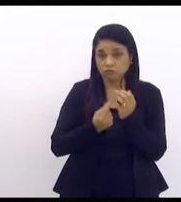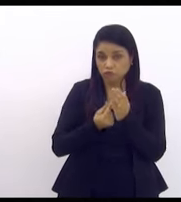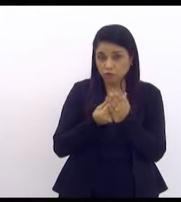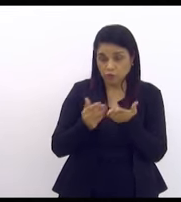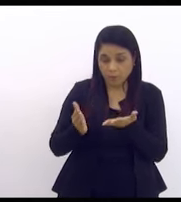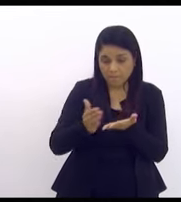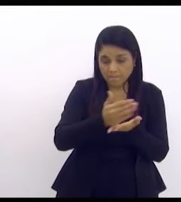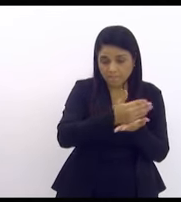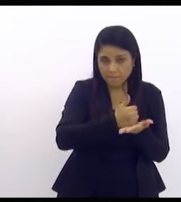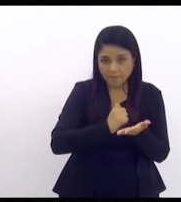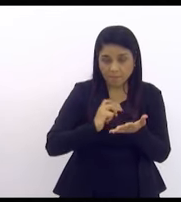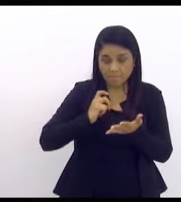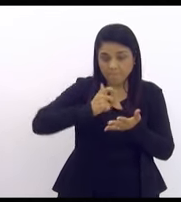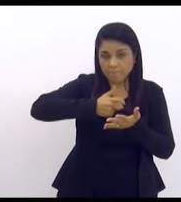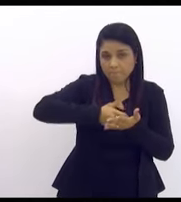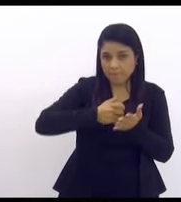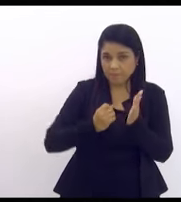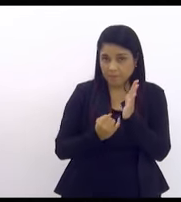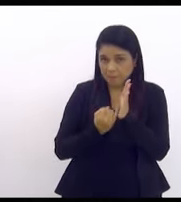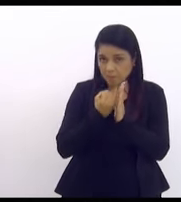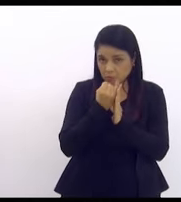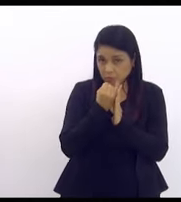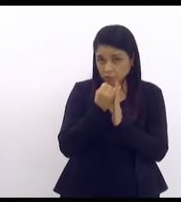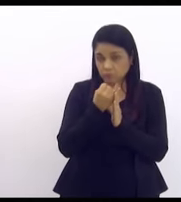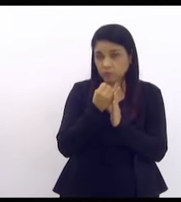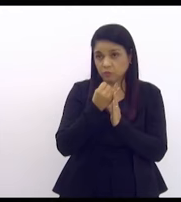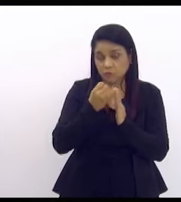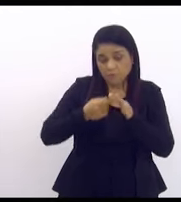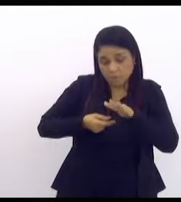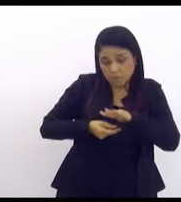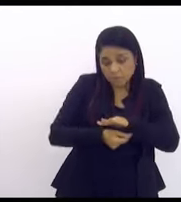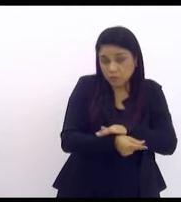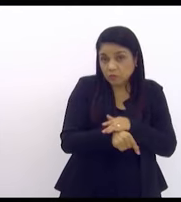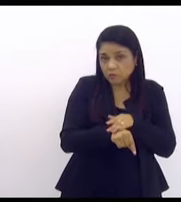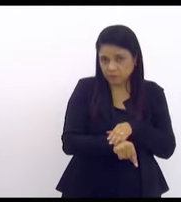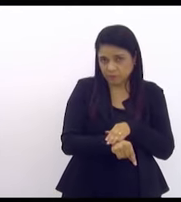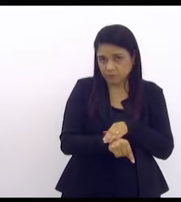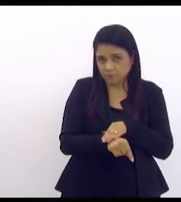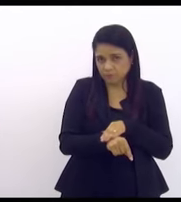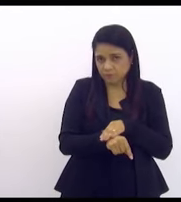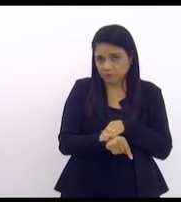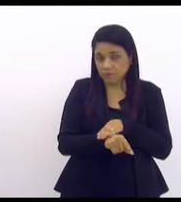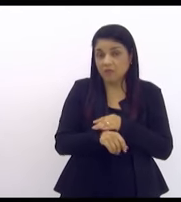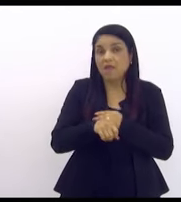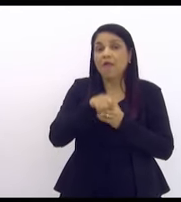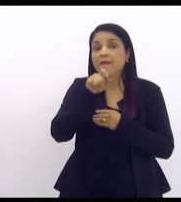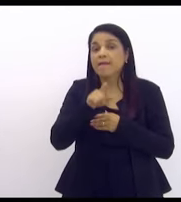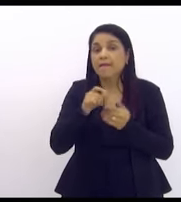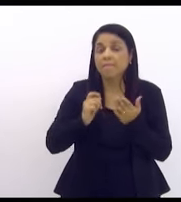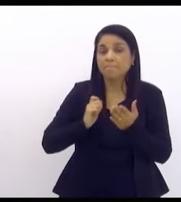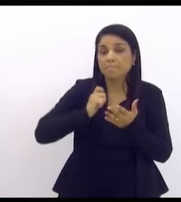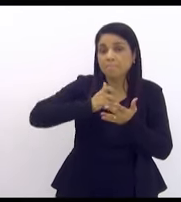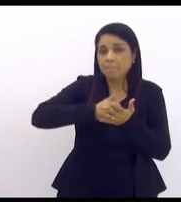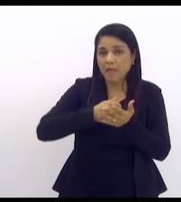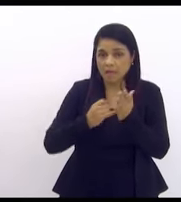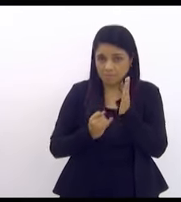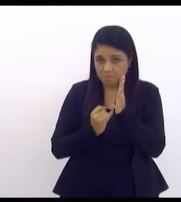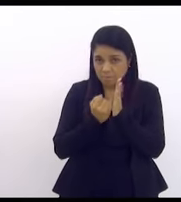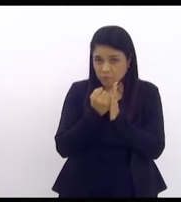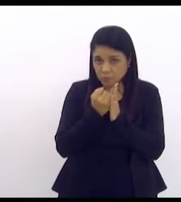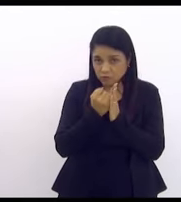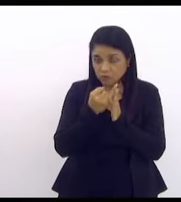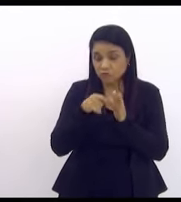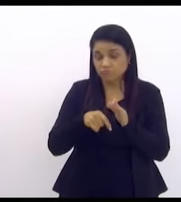contribuinte, do pagador de imposto, vai ser empregado. Que, no fundo, é isso. Porque quem paga imposto é quem mantém a máquina